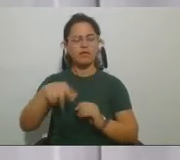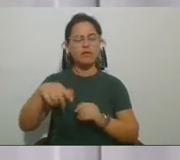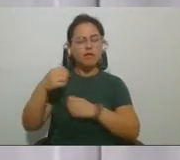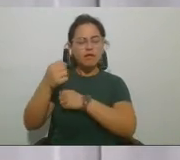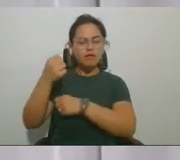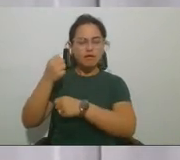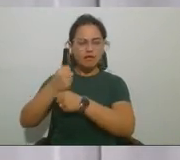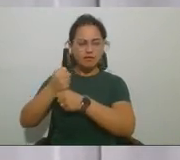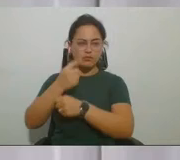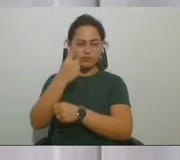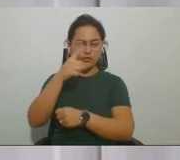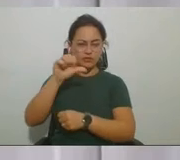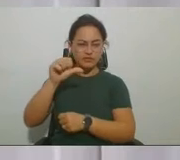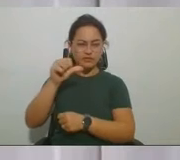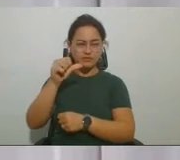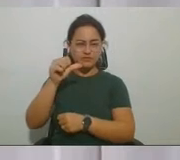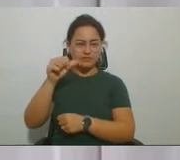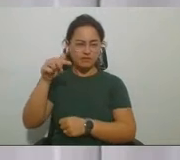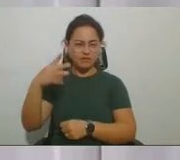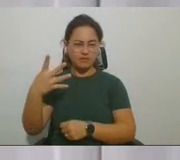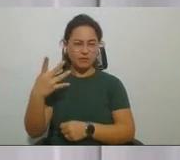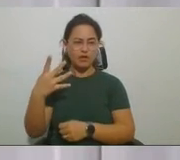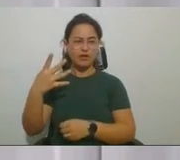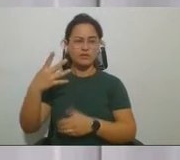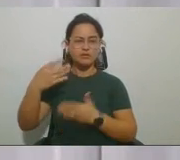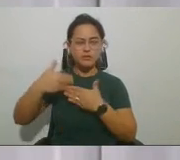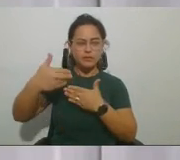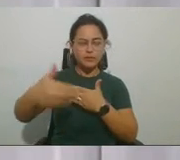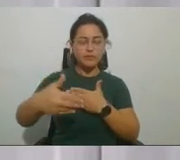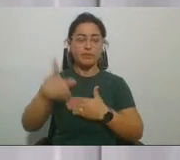diversas organizações feministas